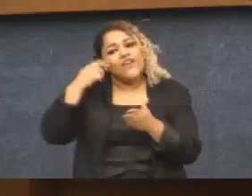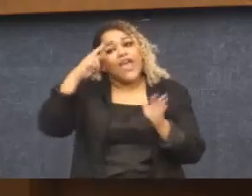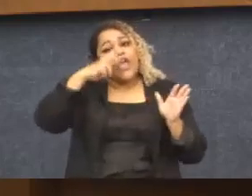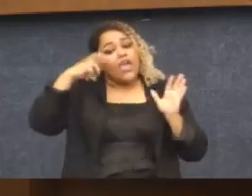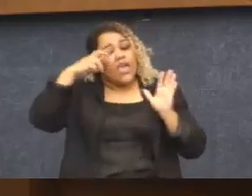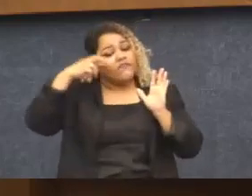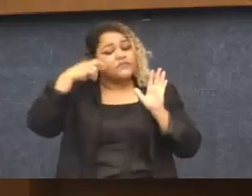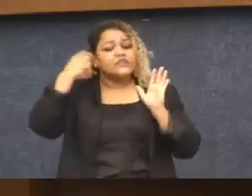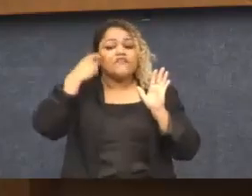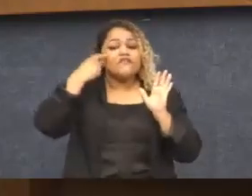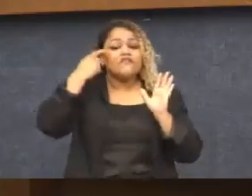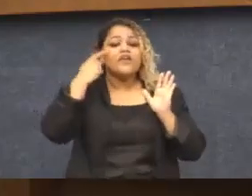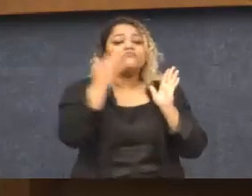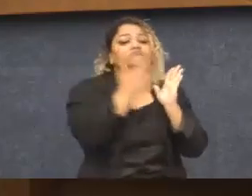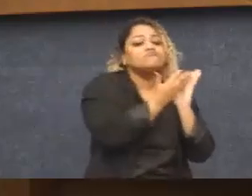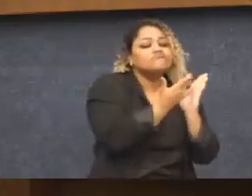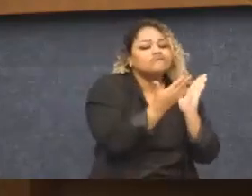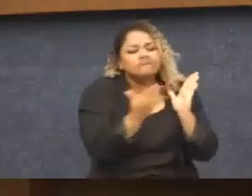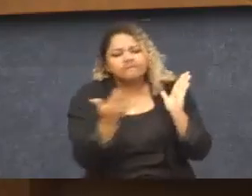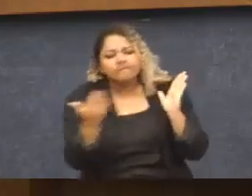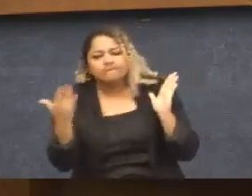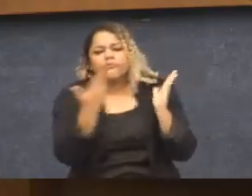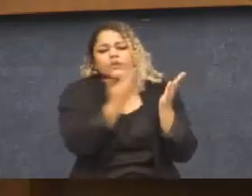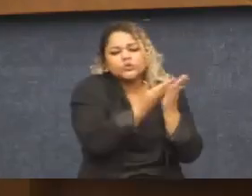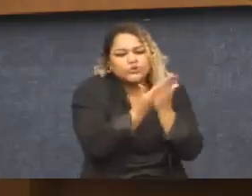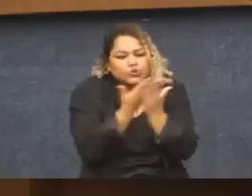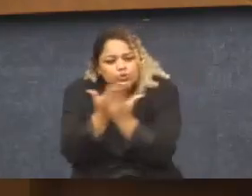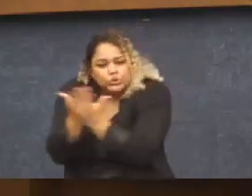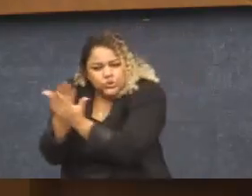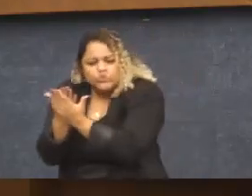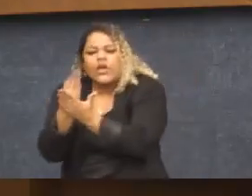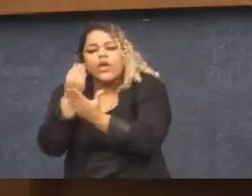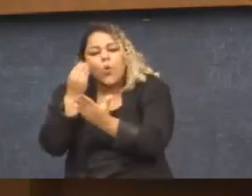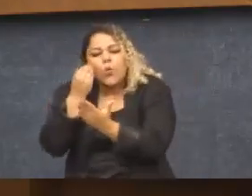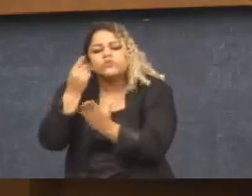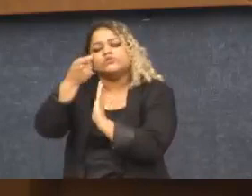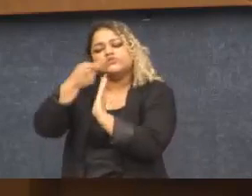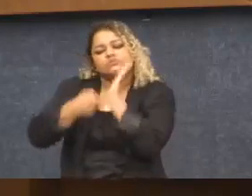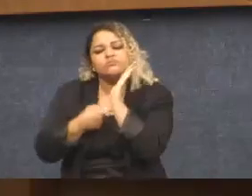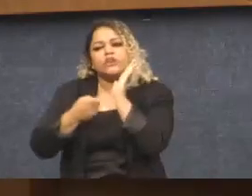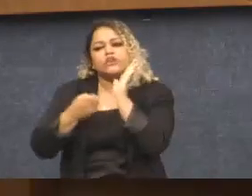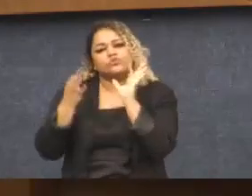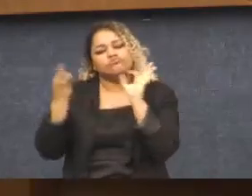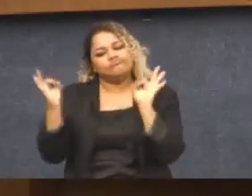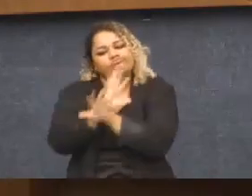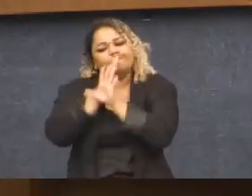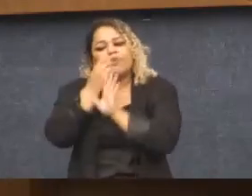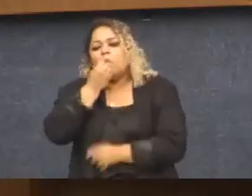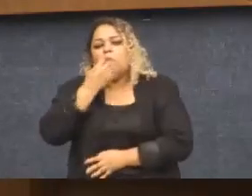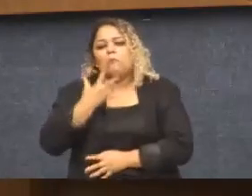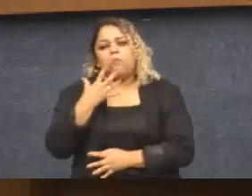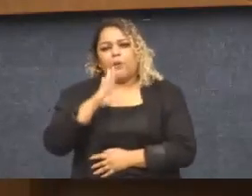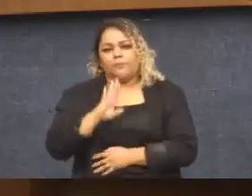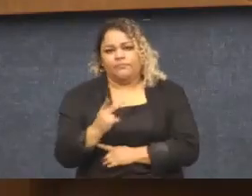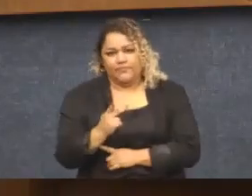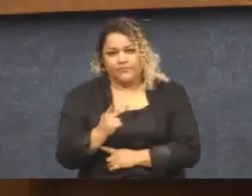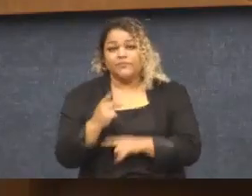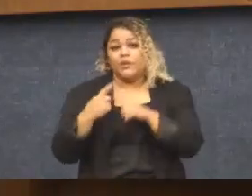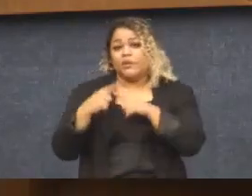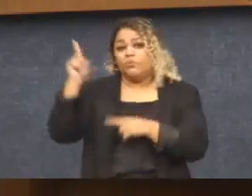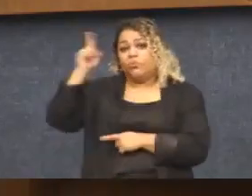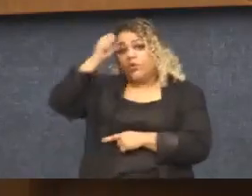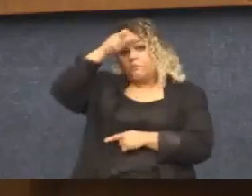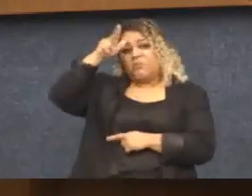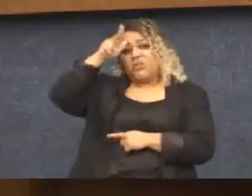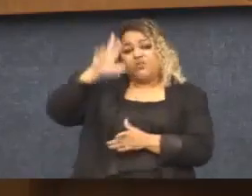fazer uma varredura de ponta a ponta, chegar num texto eficiente para a cidade, porque a Prefeitura vem aqui anunciar um